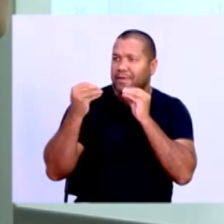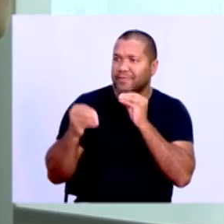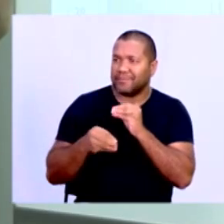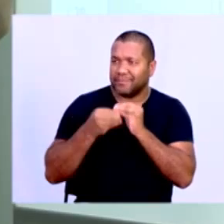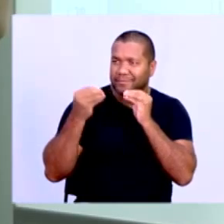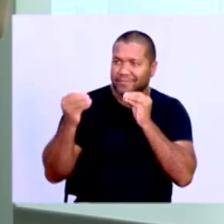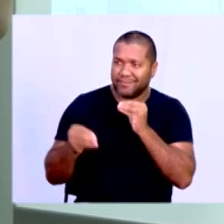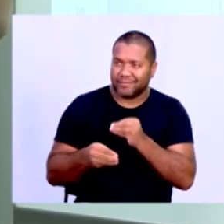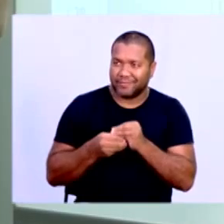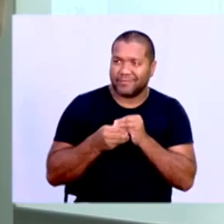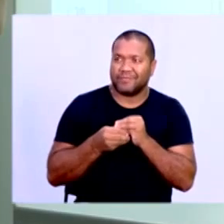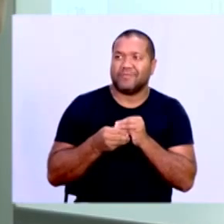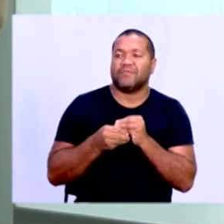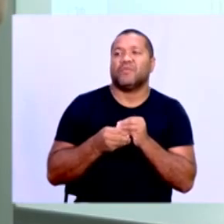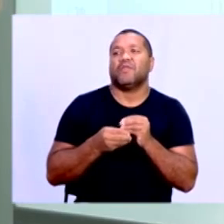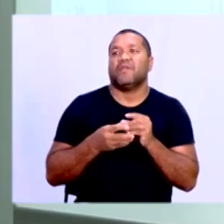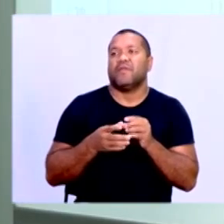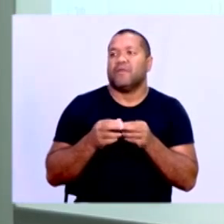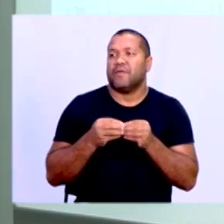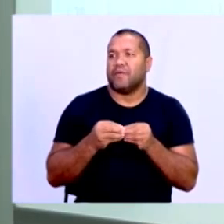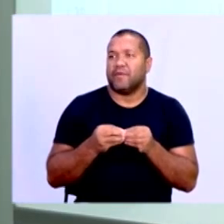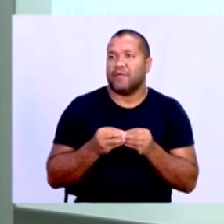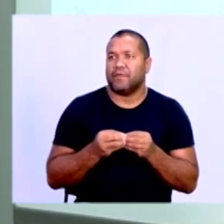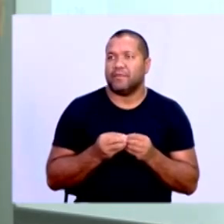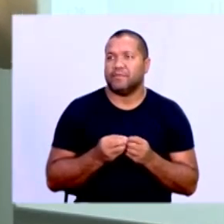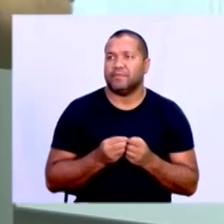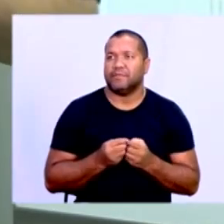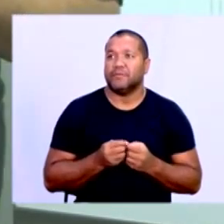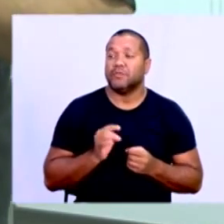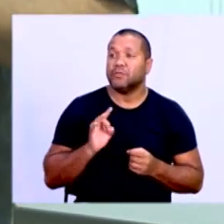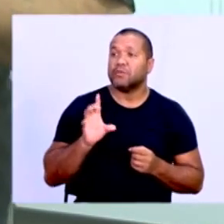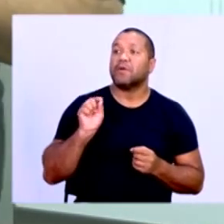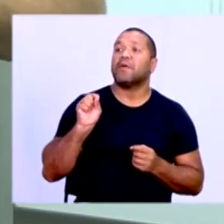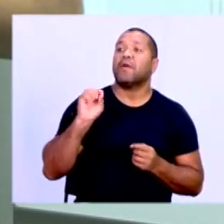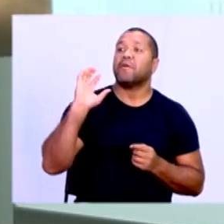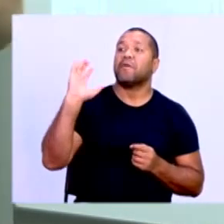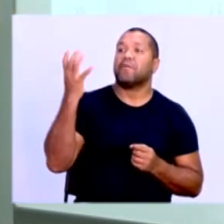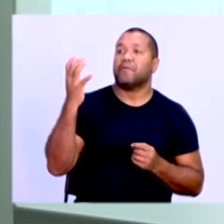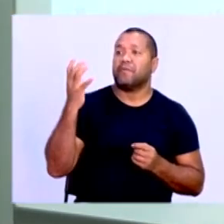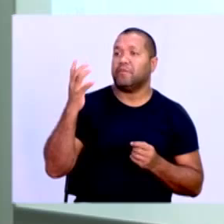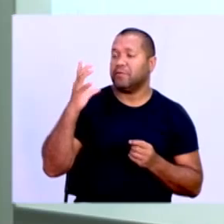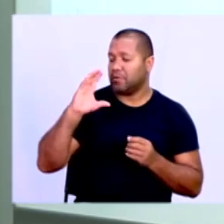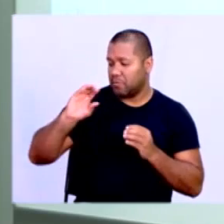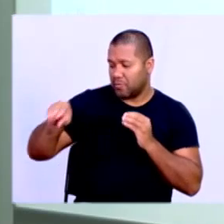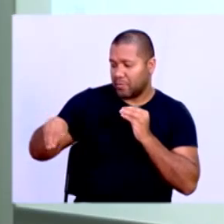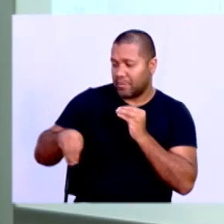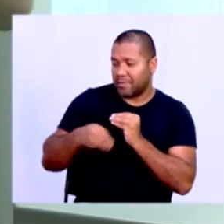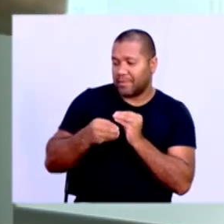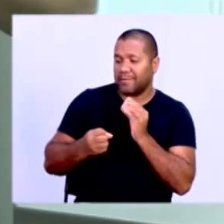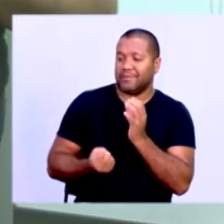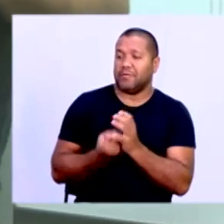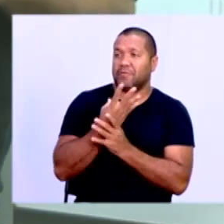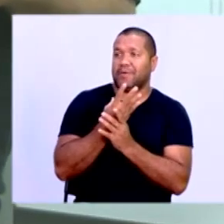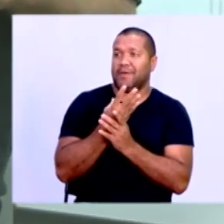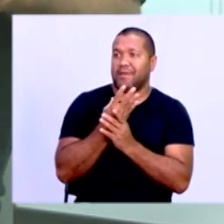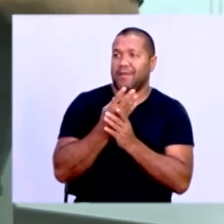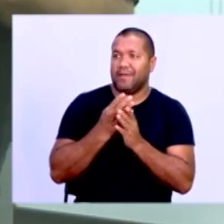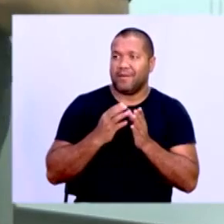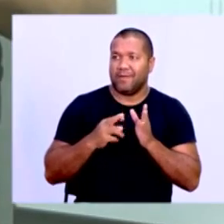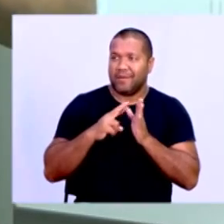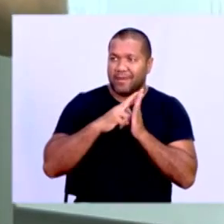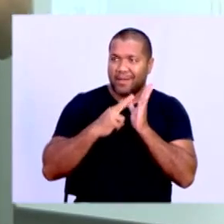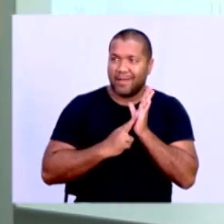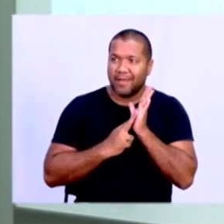vai juntando várias informações. Só que aí o que acontece? Você não cria um padrão. Às vezes, quando você